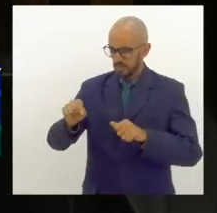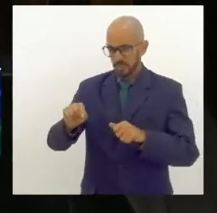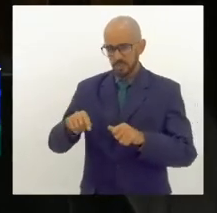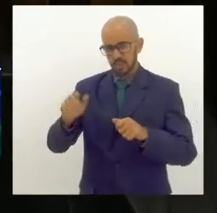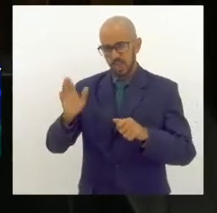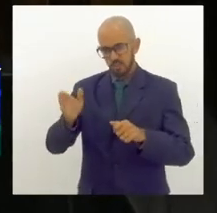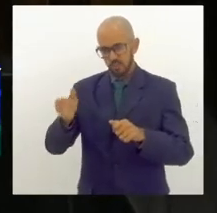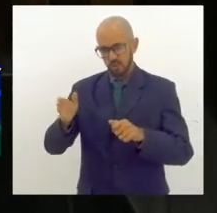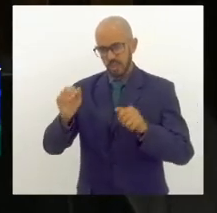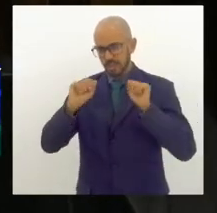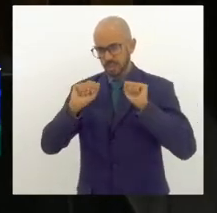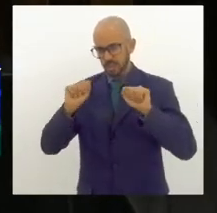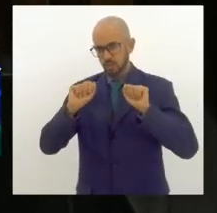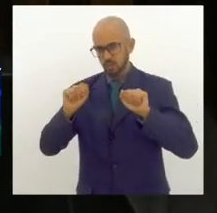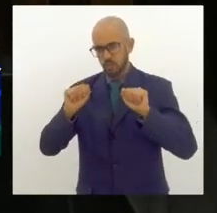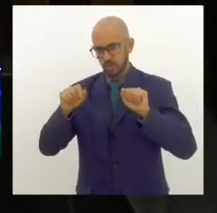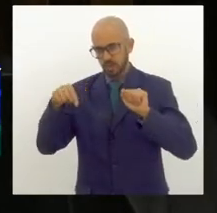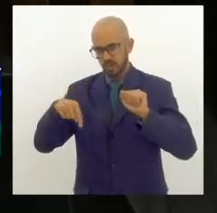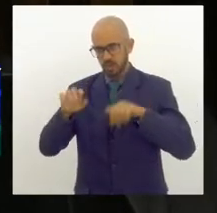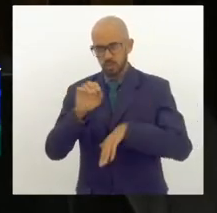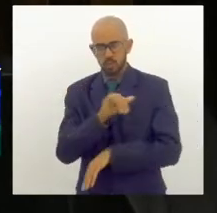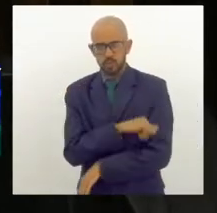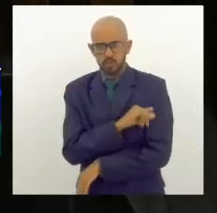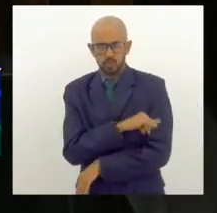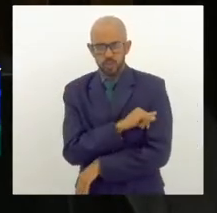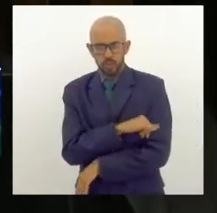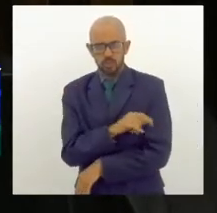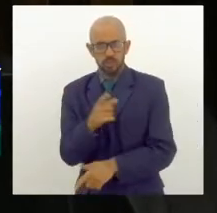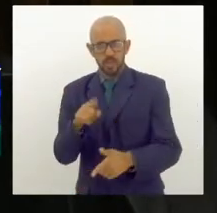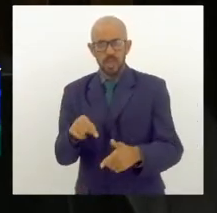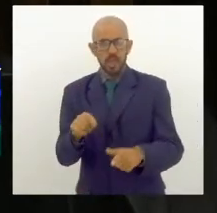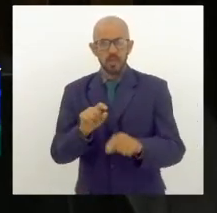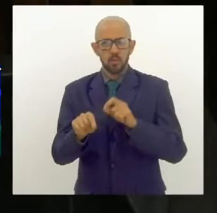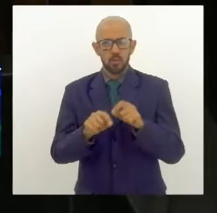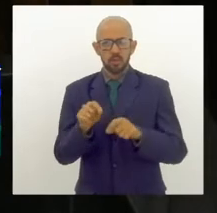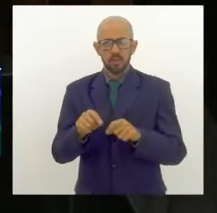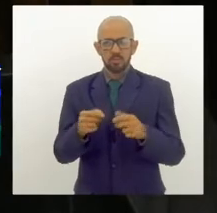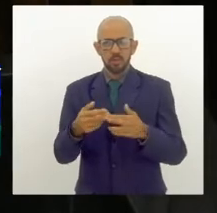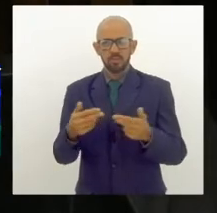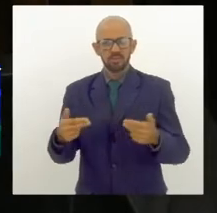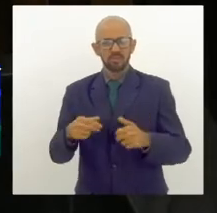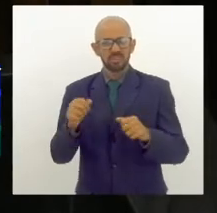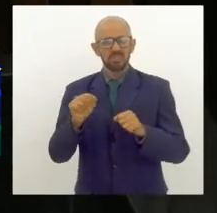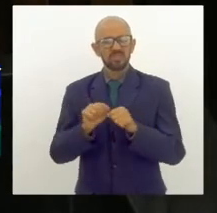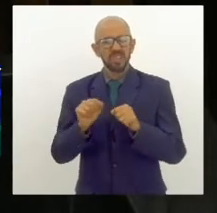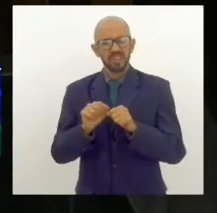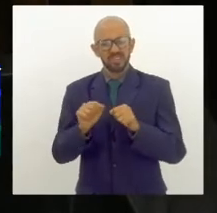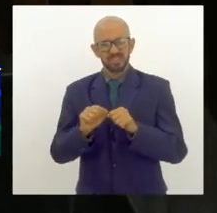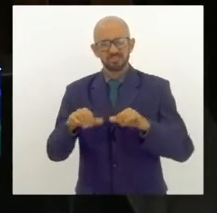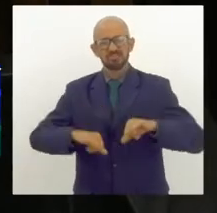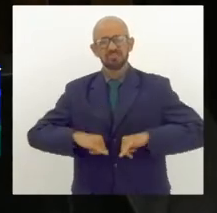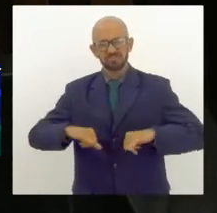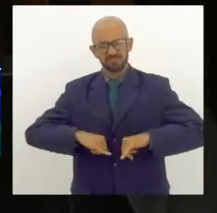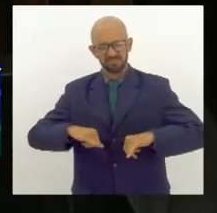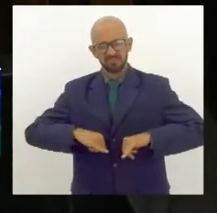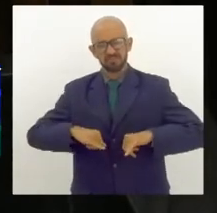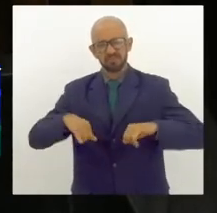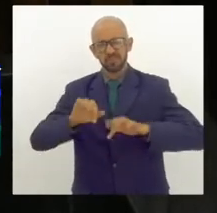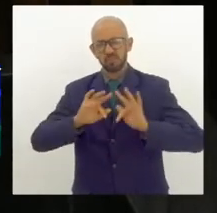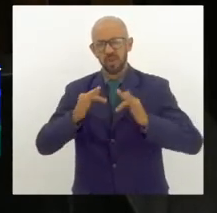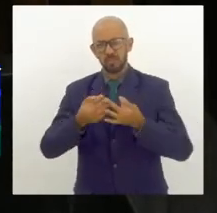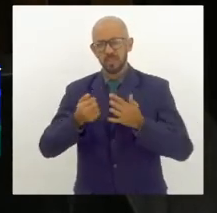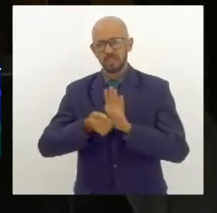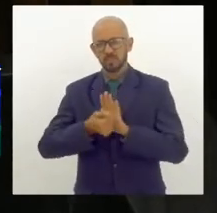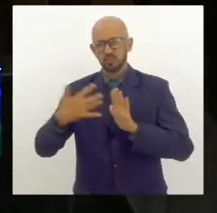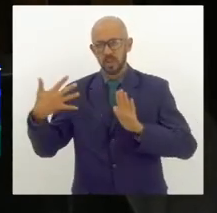algo crucial na nossa sociedade, no nosso convívio, que aflige a tantas famílias. Quero deixar claro aqui que